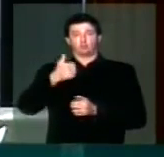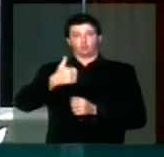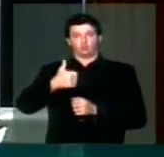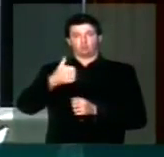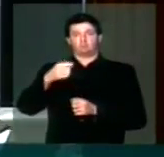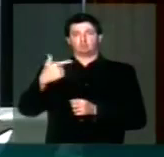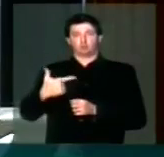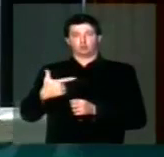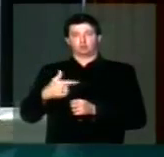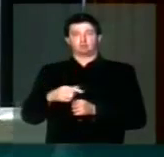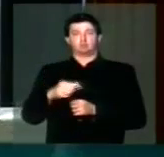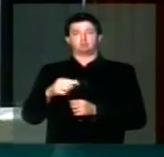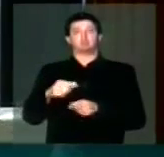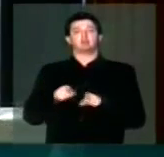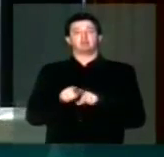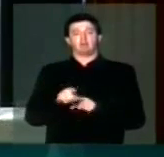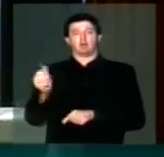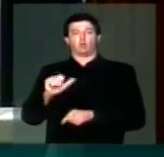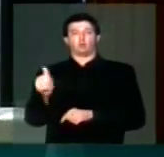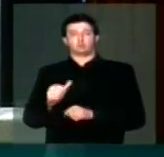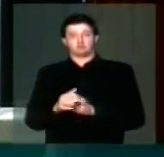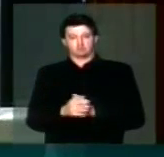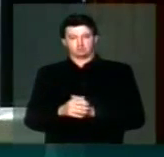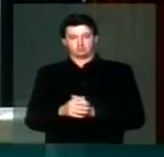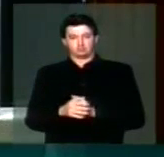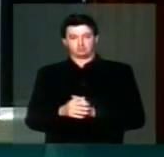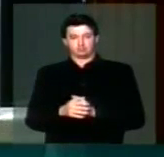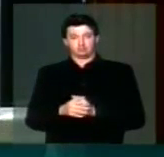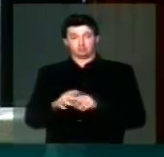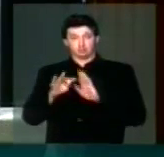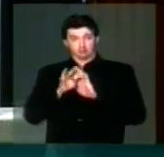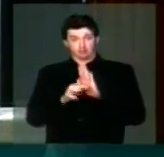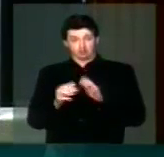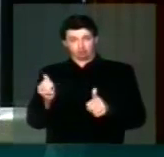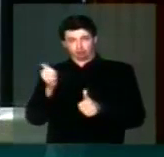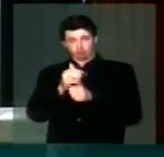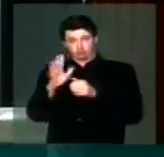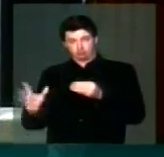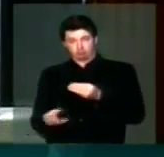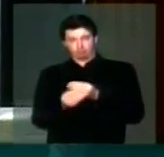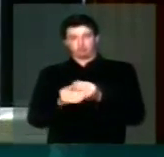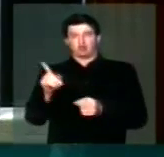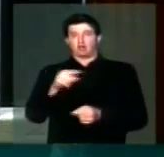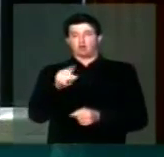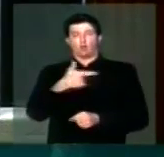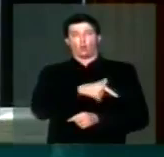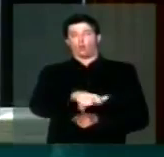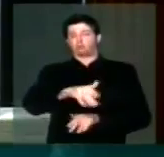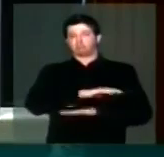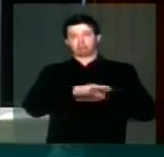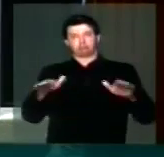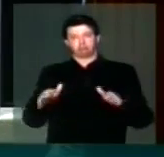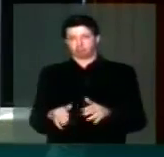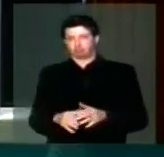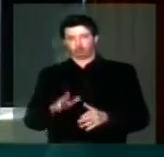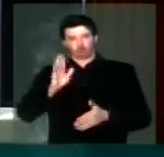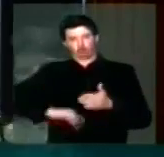1, 2 e 11 a esse substitutivo e rejeitando as demais.